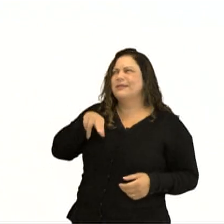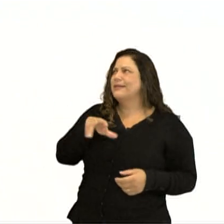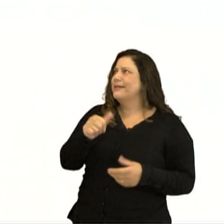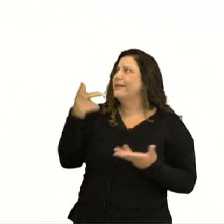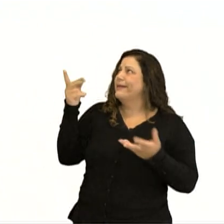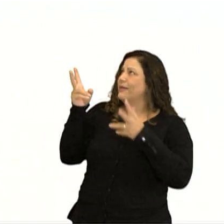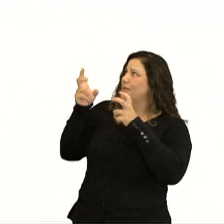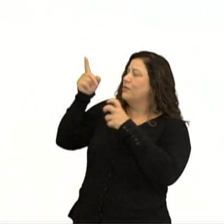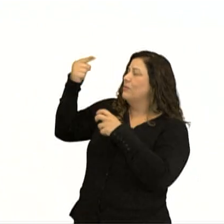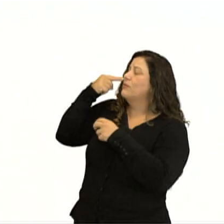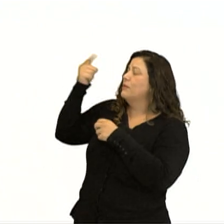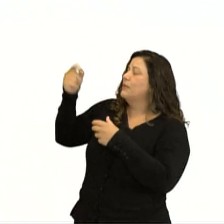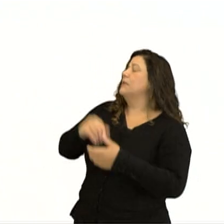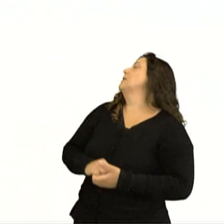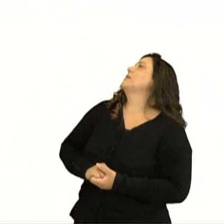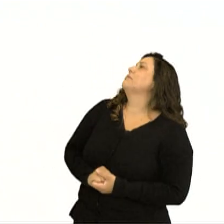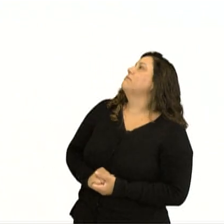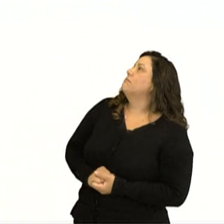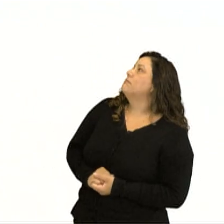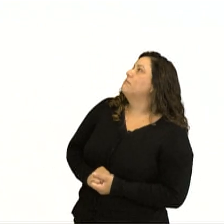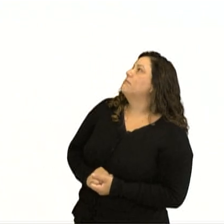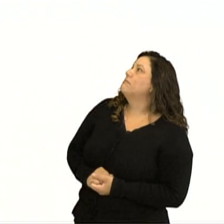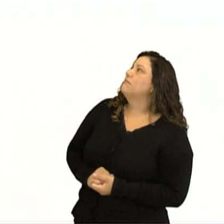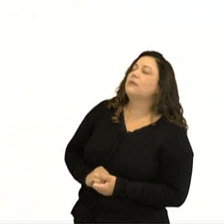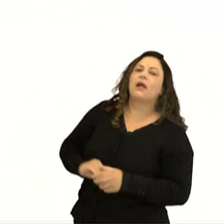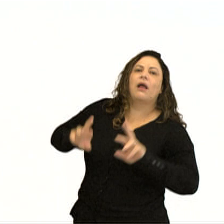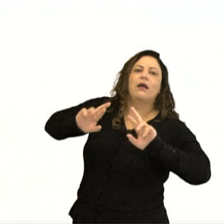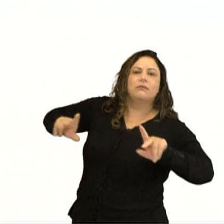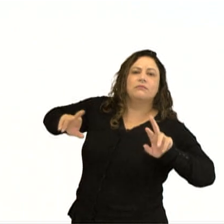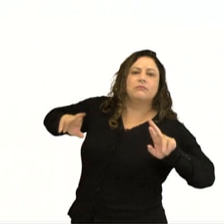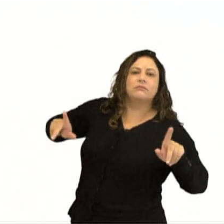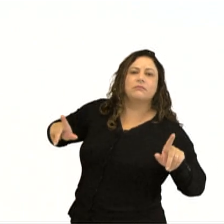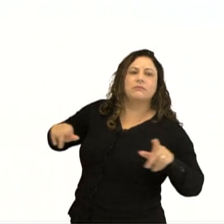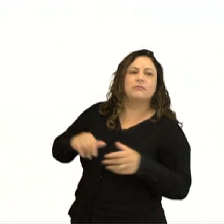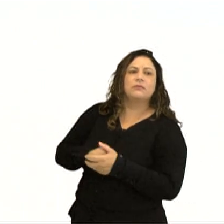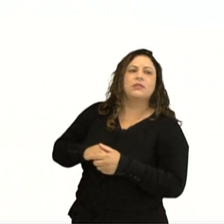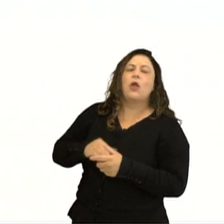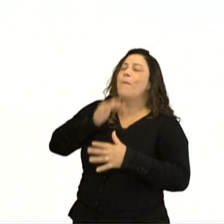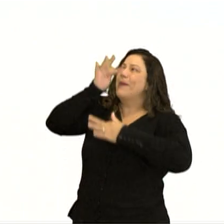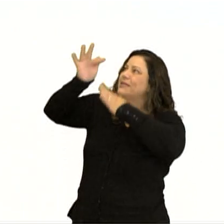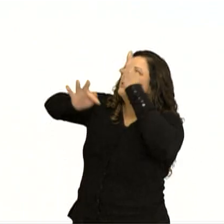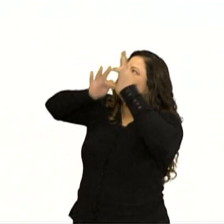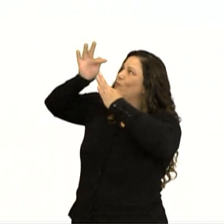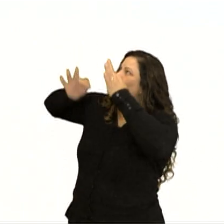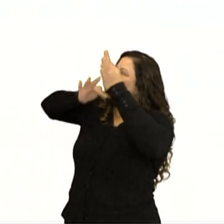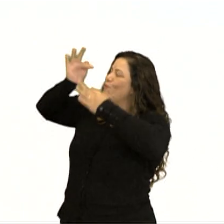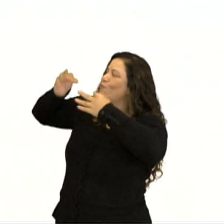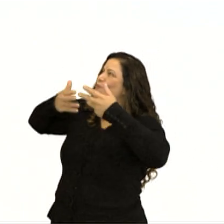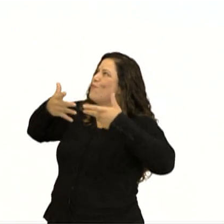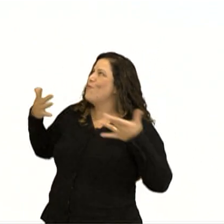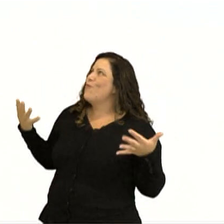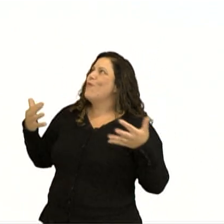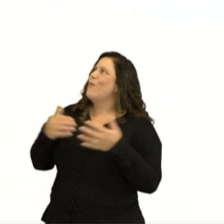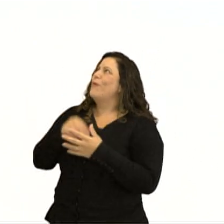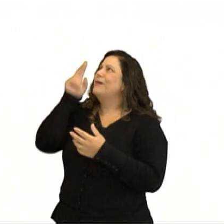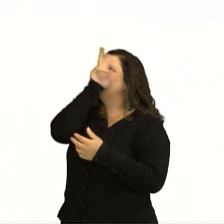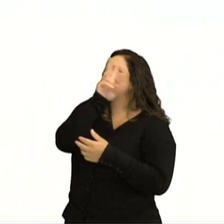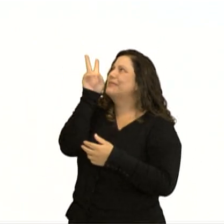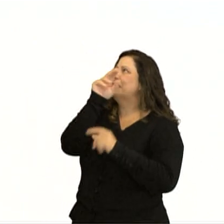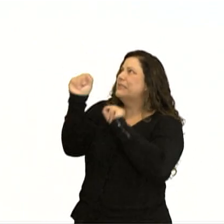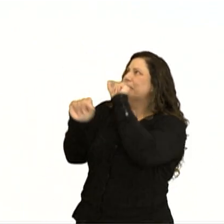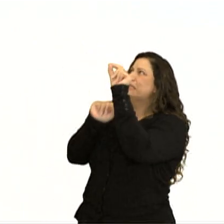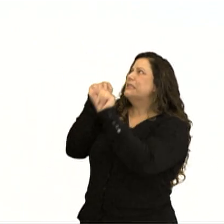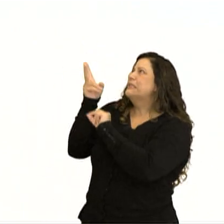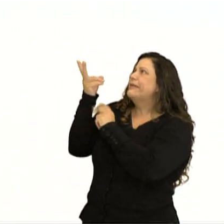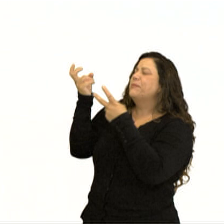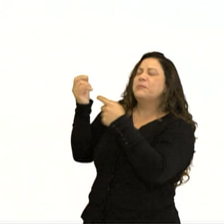né? Ela não nos dá, ela forma aqui umas flores, né? Ela nos lembra um pouquinho de